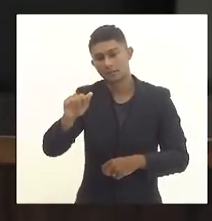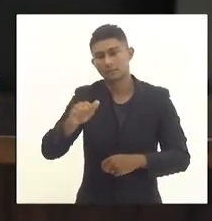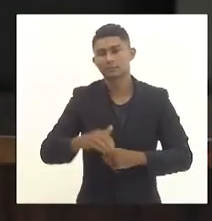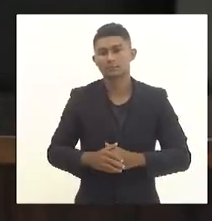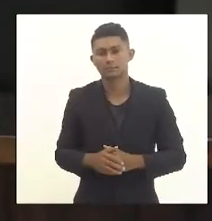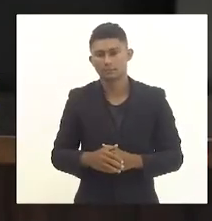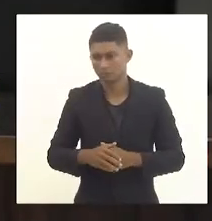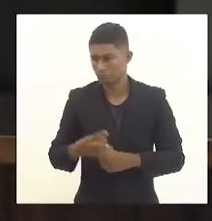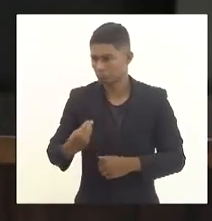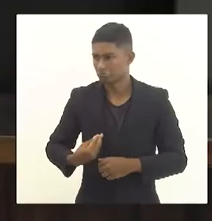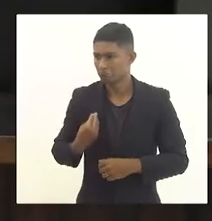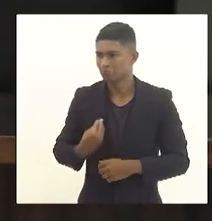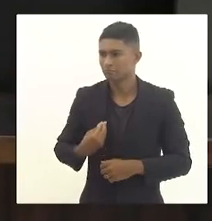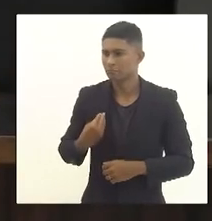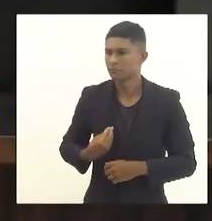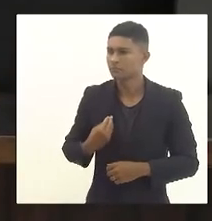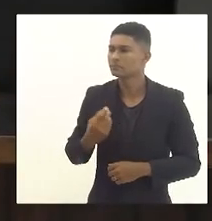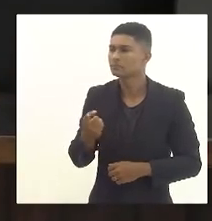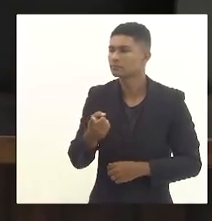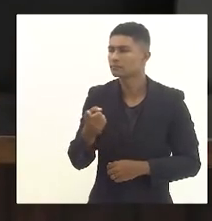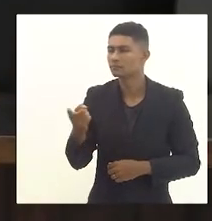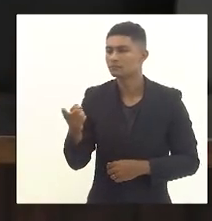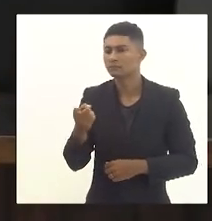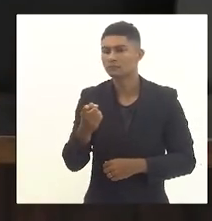Se encontra aqui?